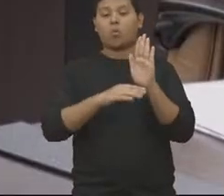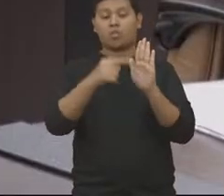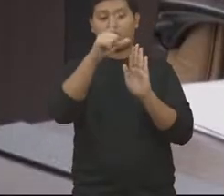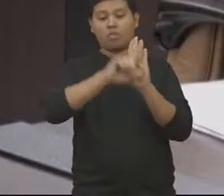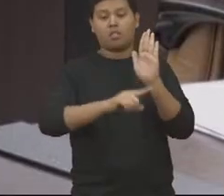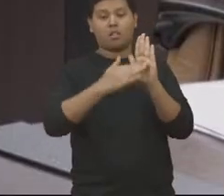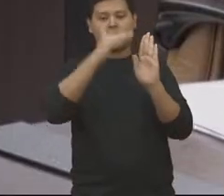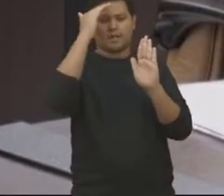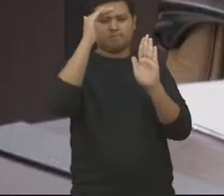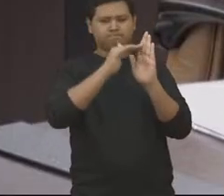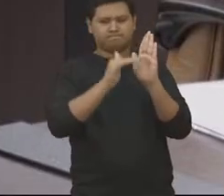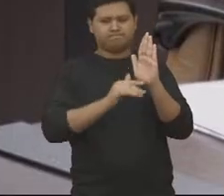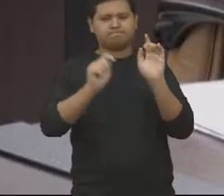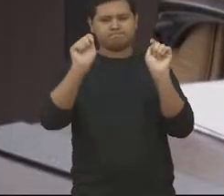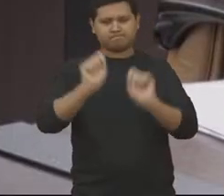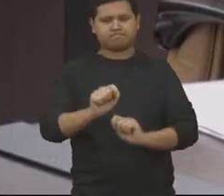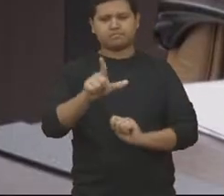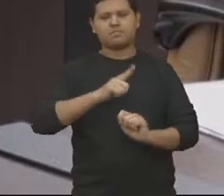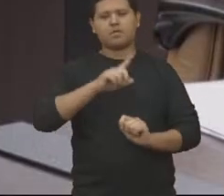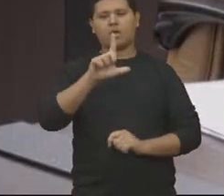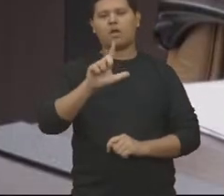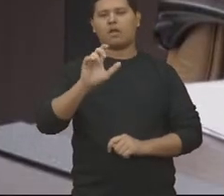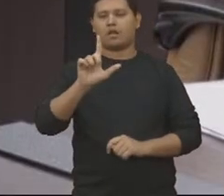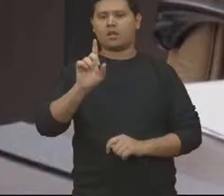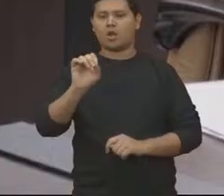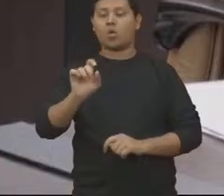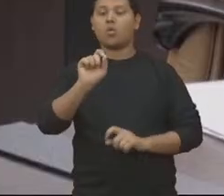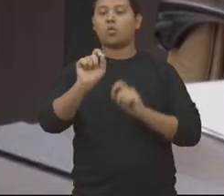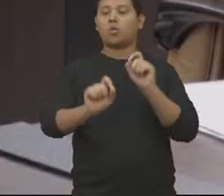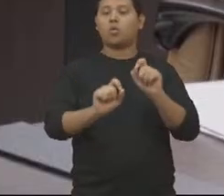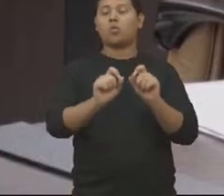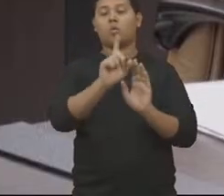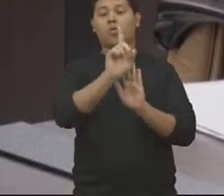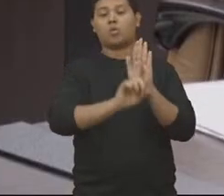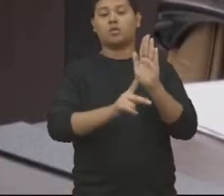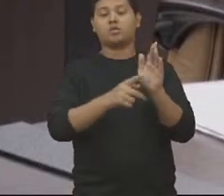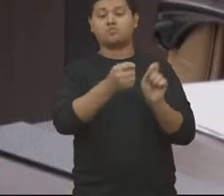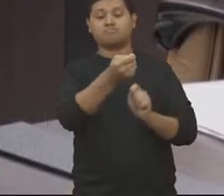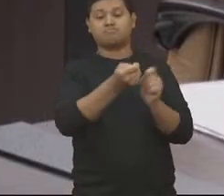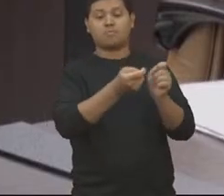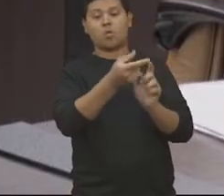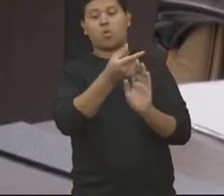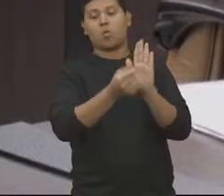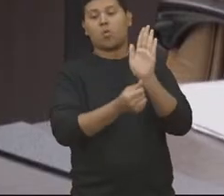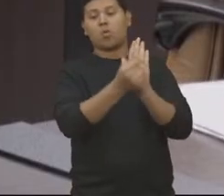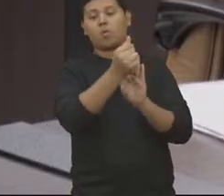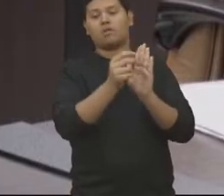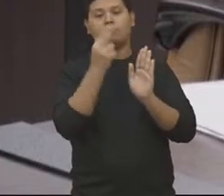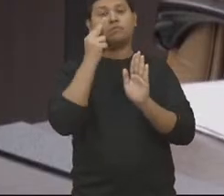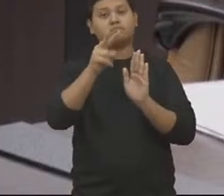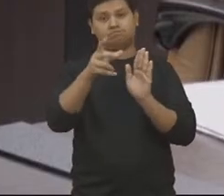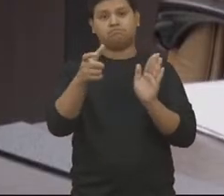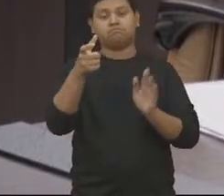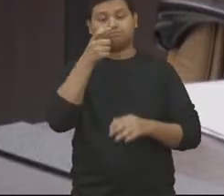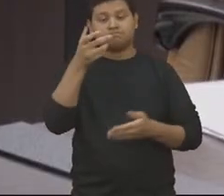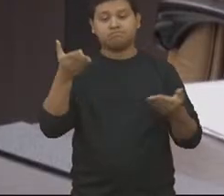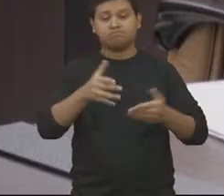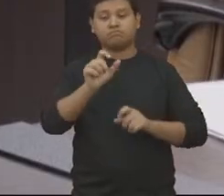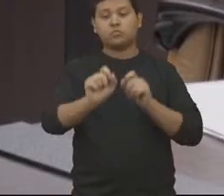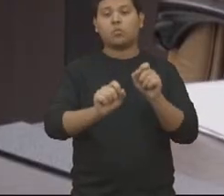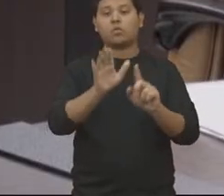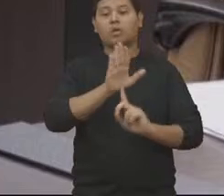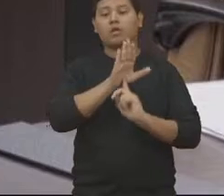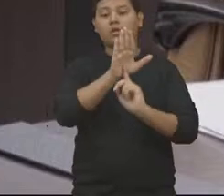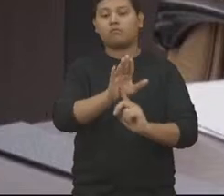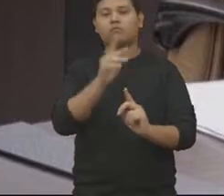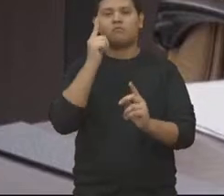lei, né? A LDO é a Lei de Diretrizes Orçamentárias. Então, a você que está nos assistindo, ela vai dar